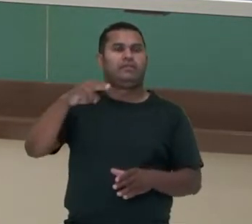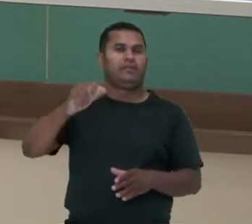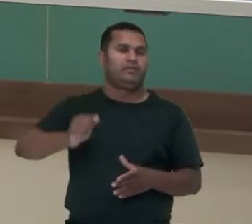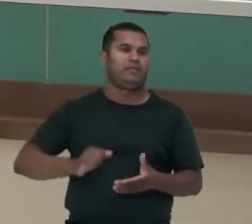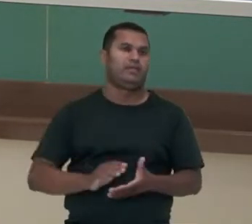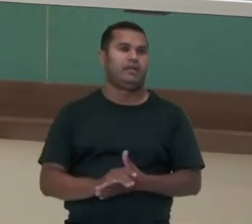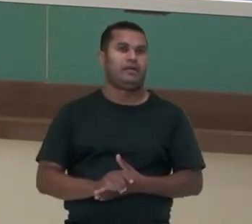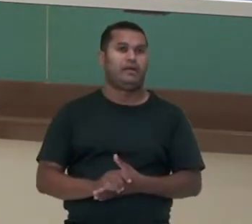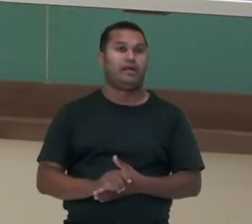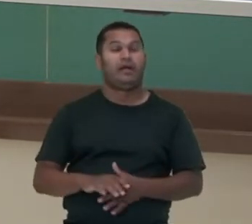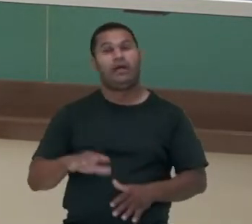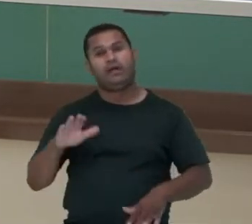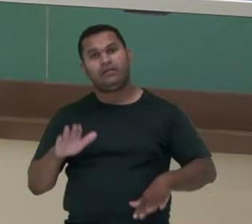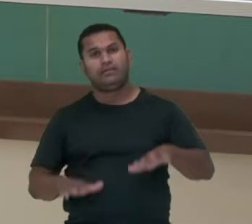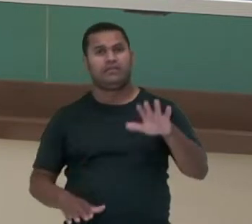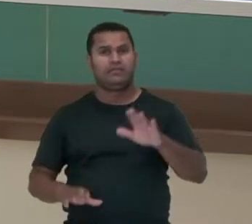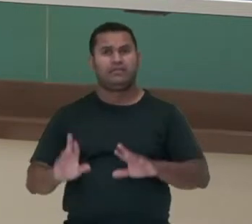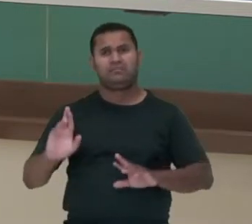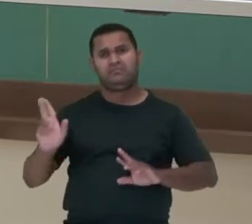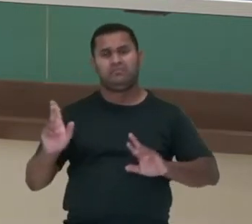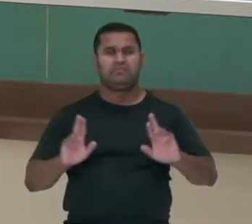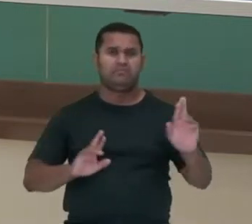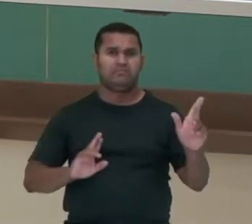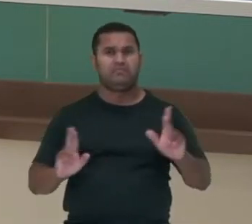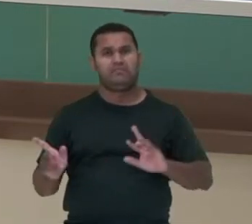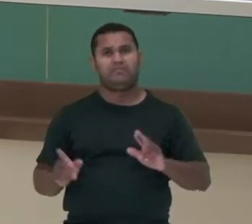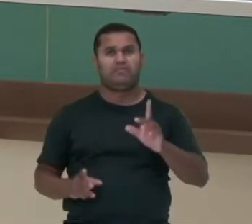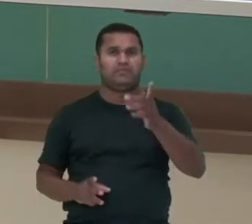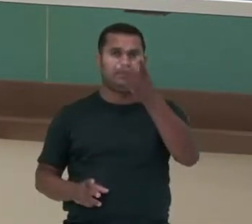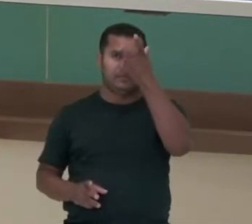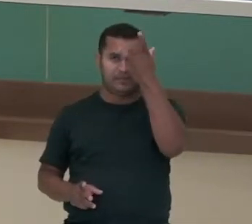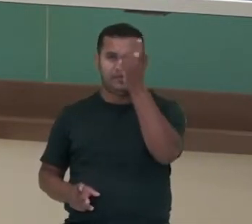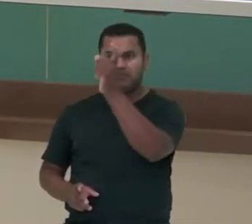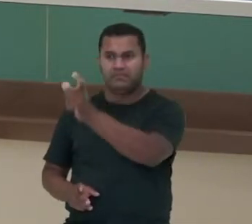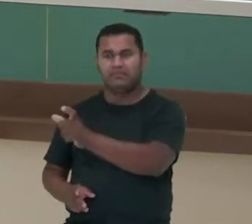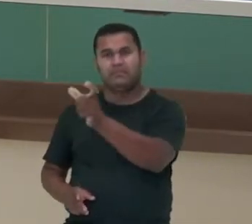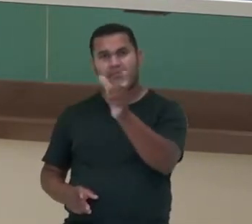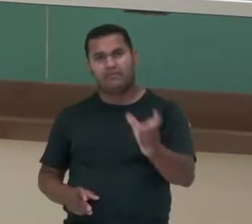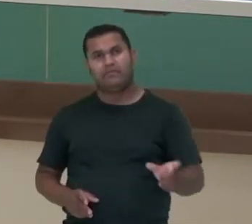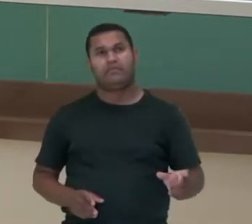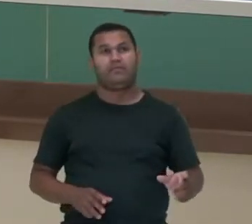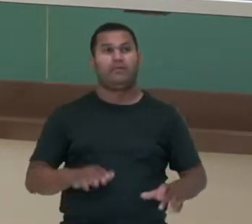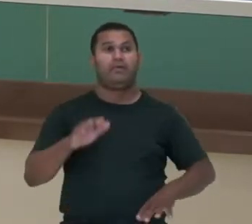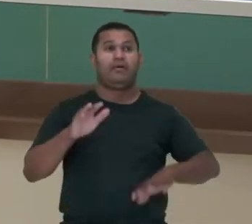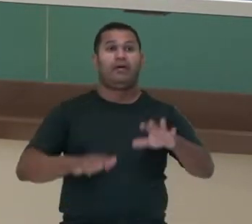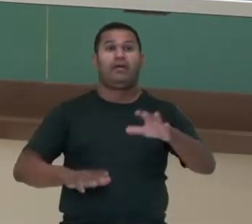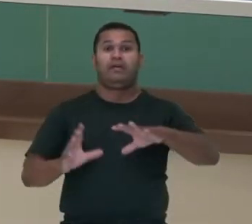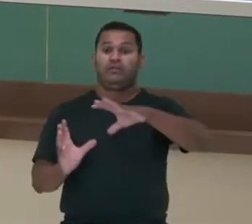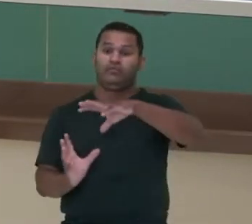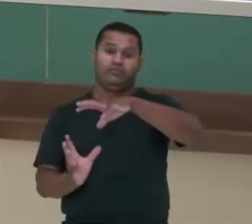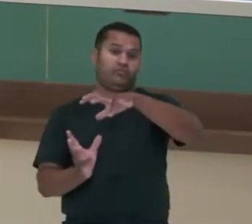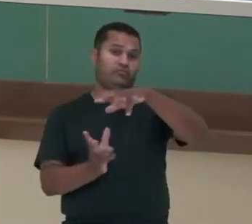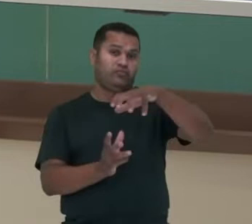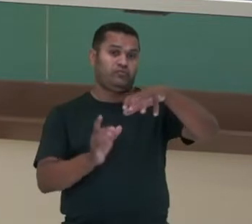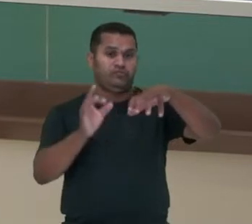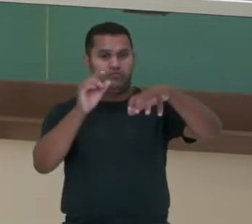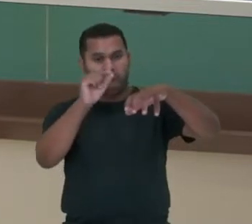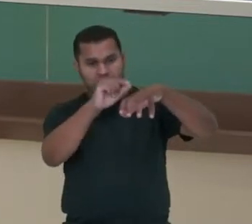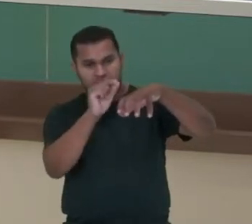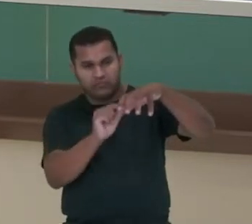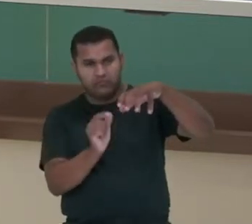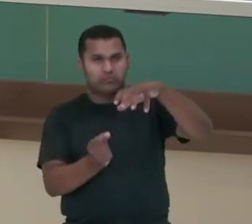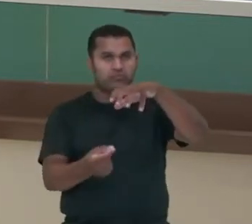E pode variar de pessoa para pessoa, de região do planeta para região do planeta, conforme esses